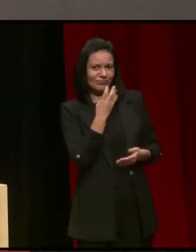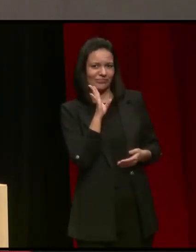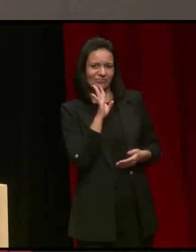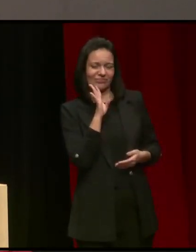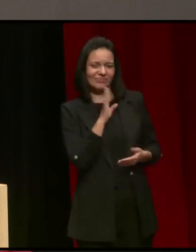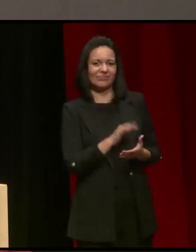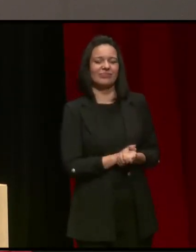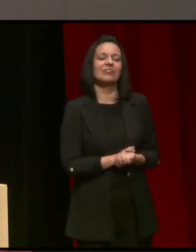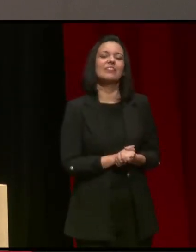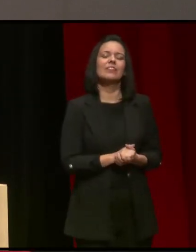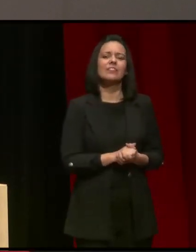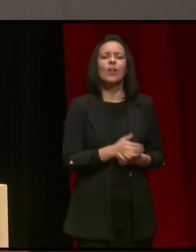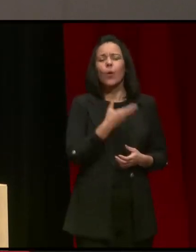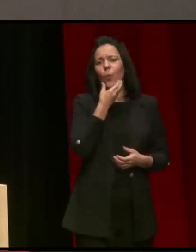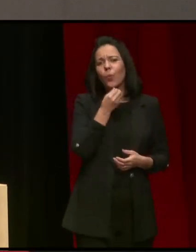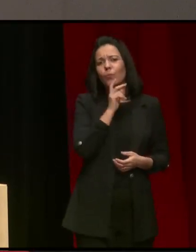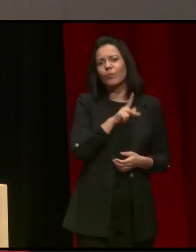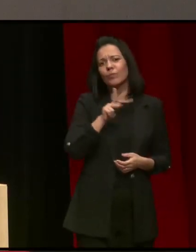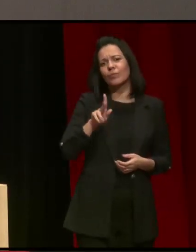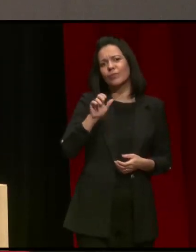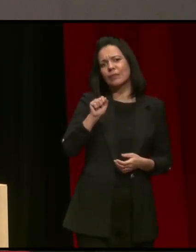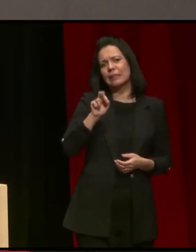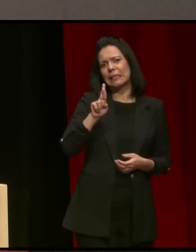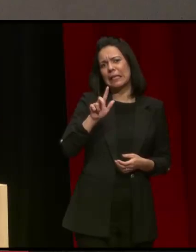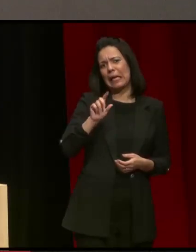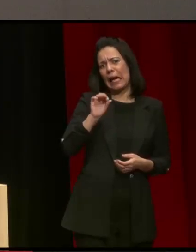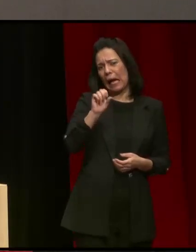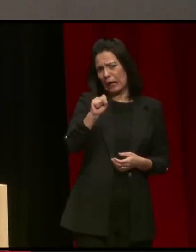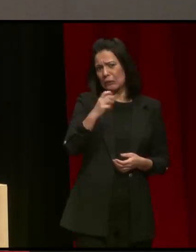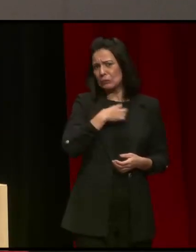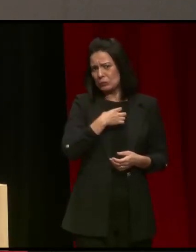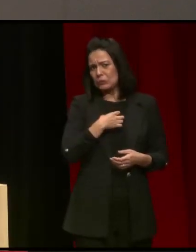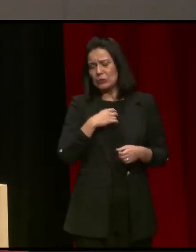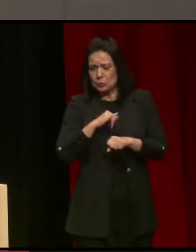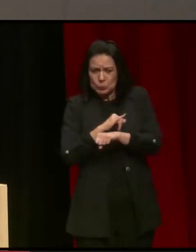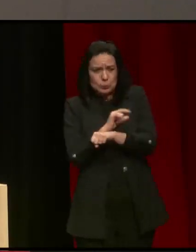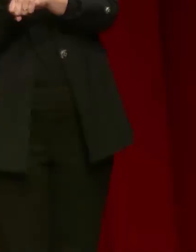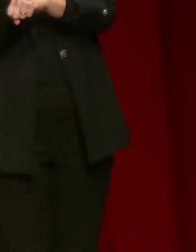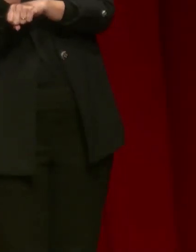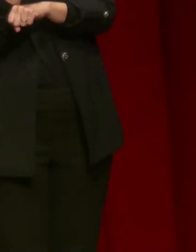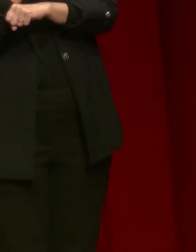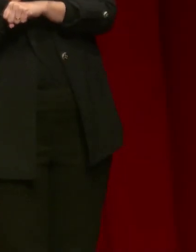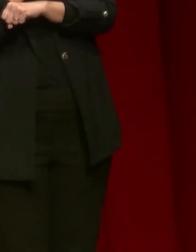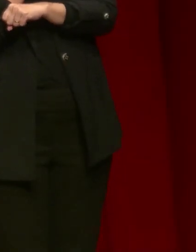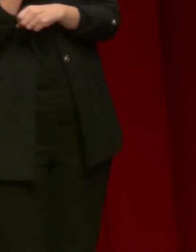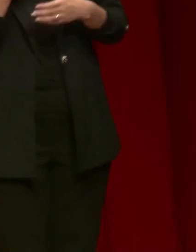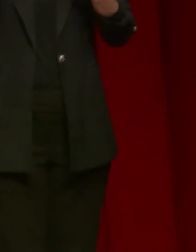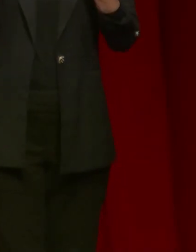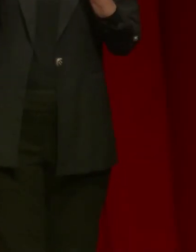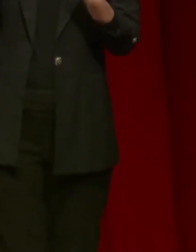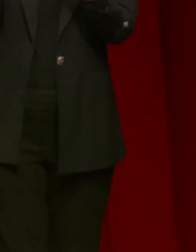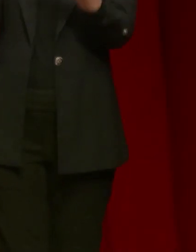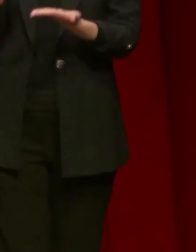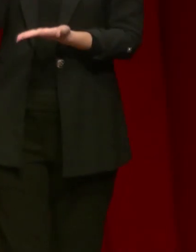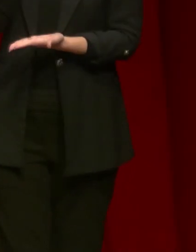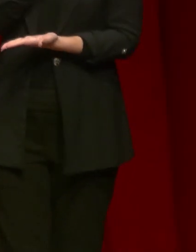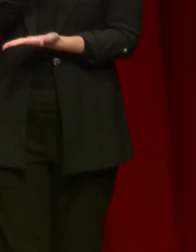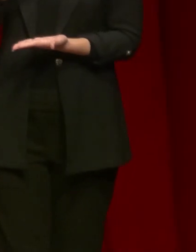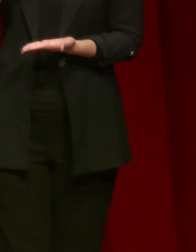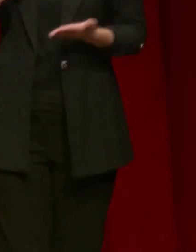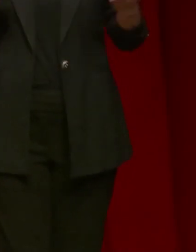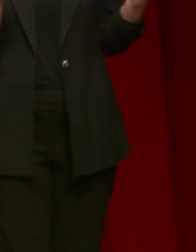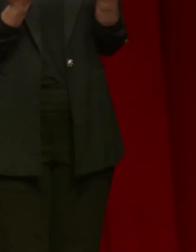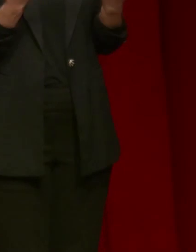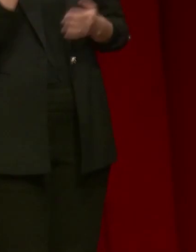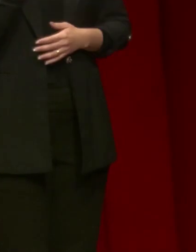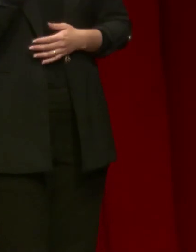também, como disse o professor Carlos, um pouco acima do peso. Tá certo. Muito obrigado, pastora Karen. E para finalizar, a